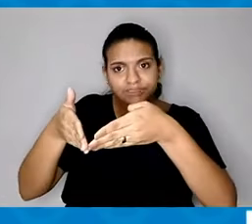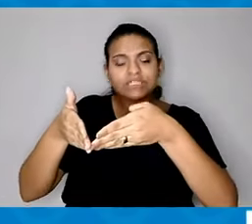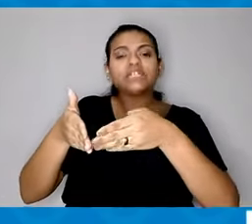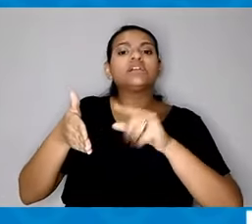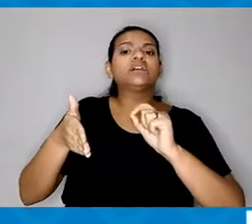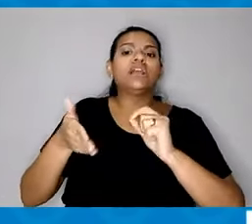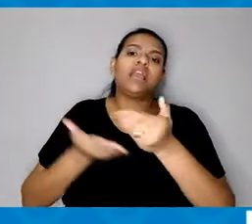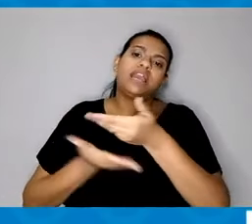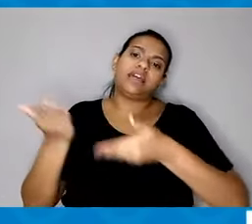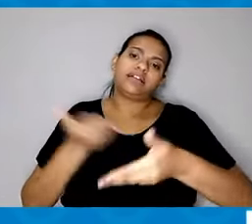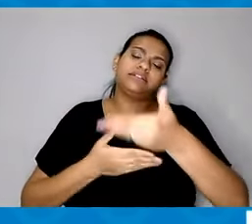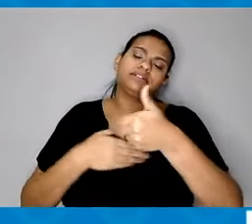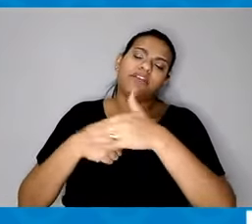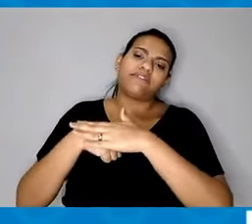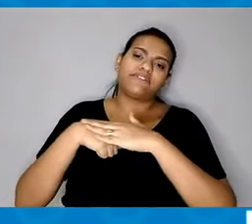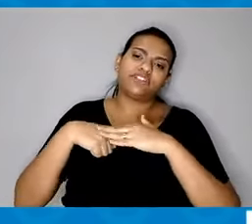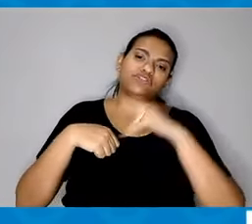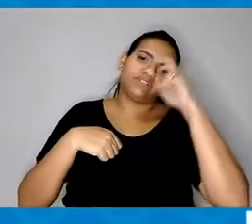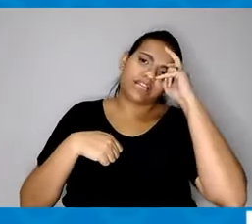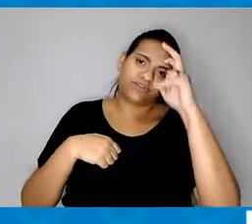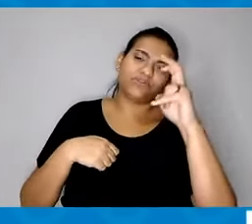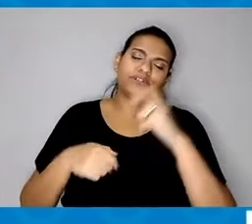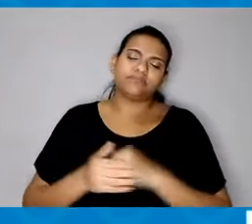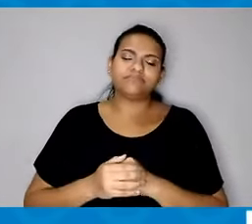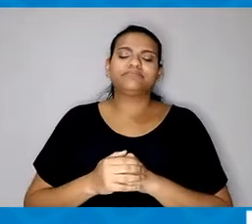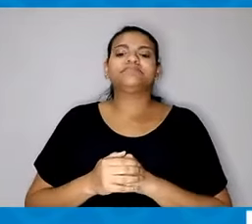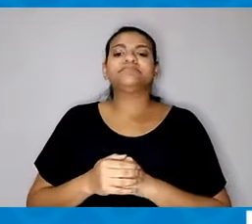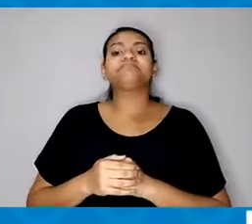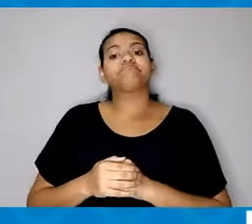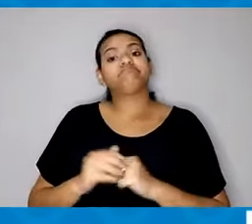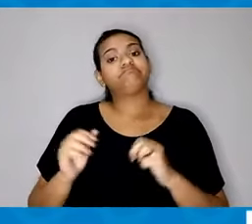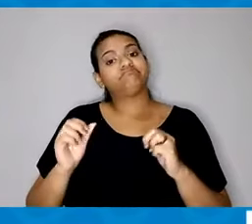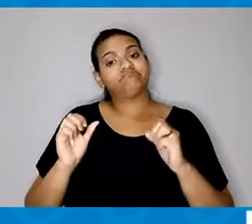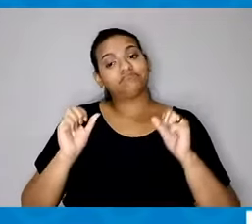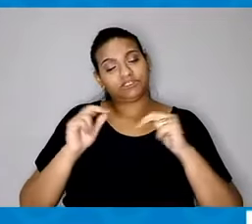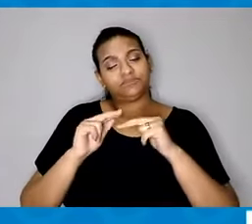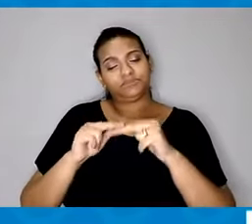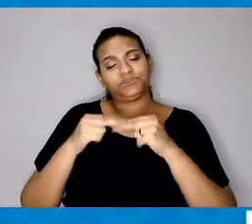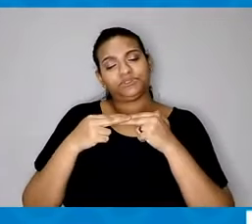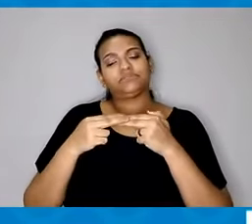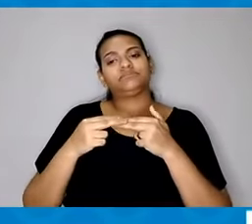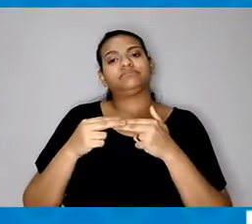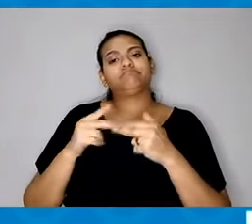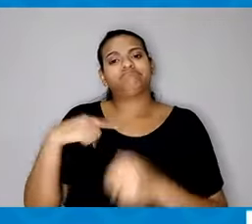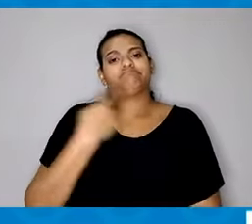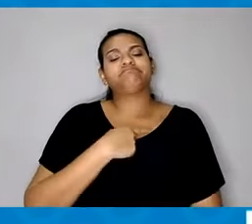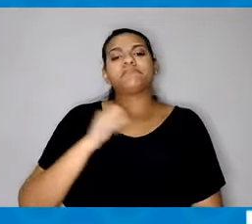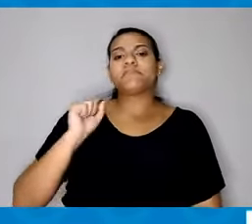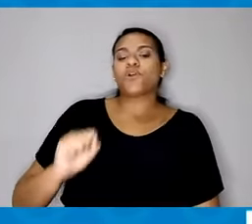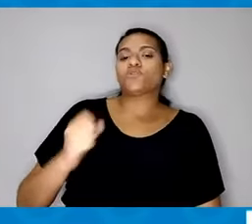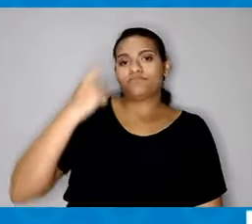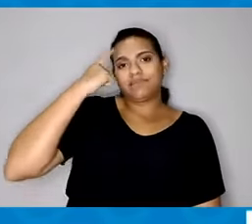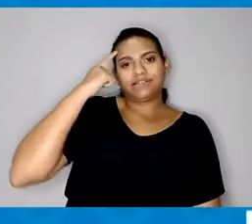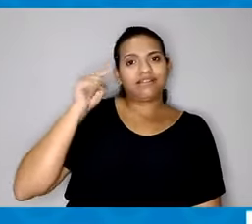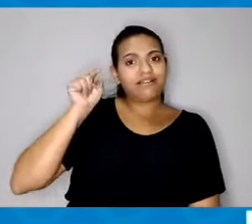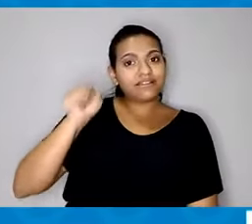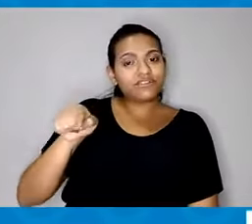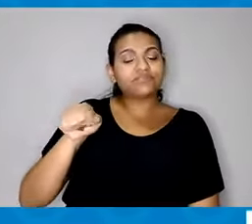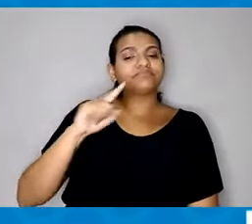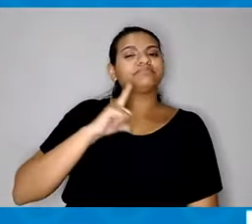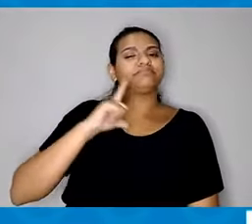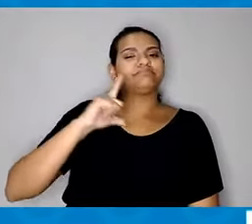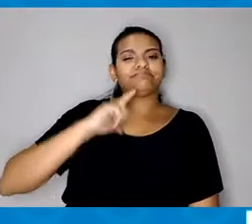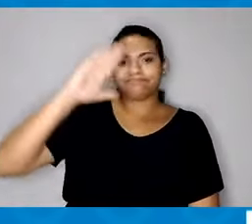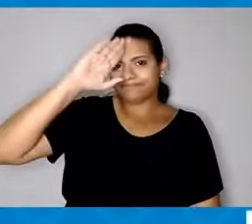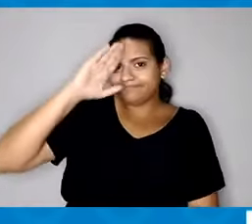e intelectuais entre estudantes. Então, a gente pode começar apostando nisso. E isso vai gerar um ambiente de confiança onde as pessoas